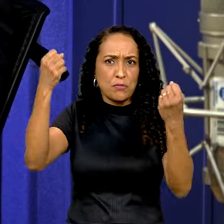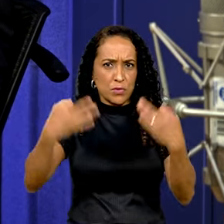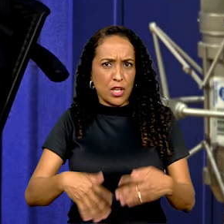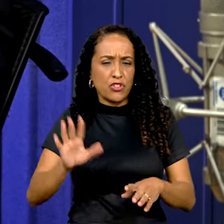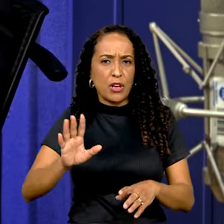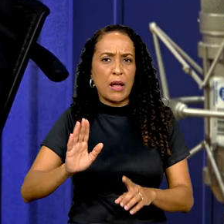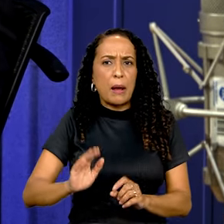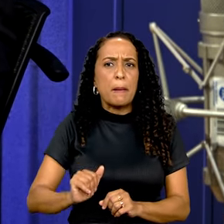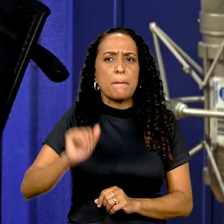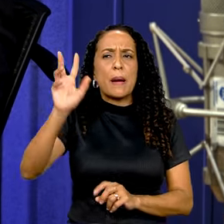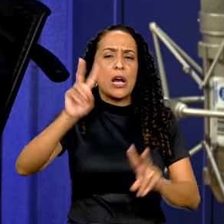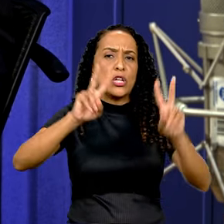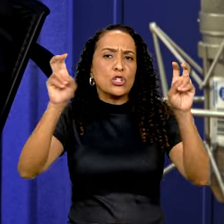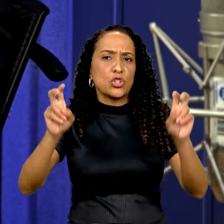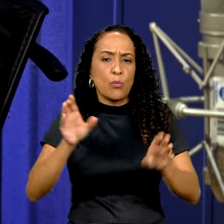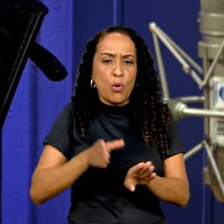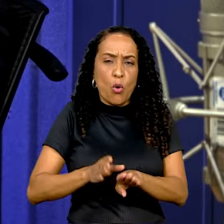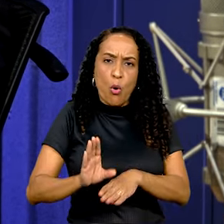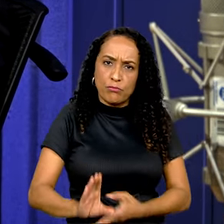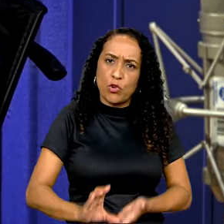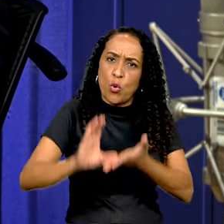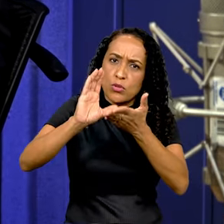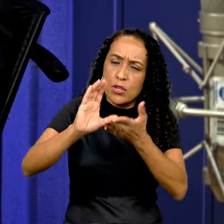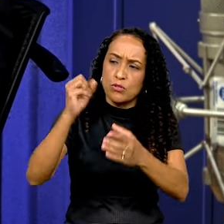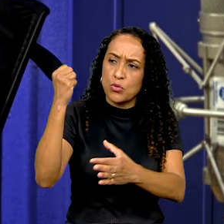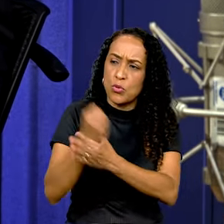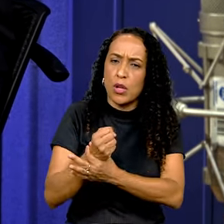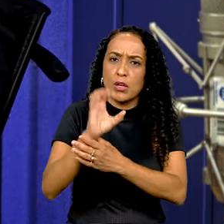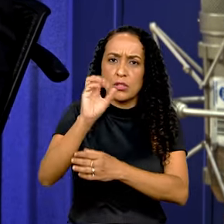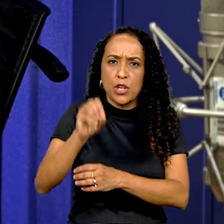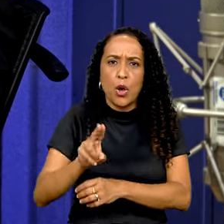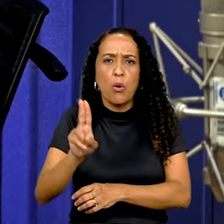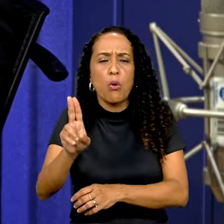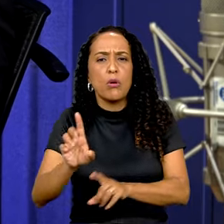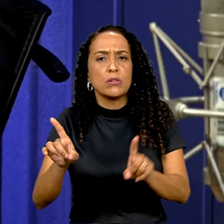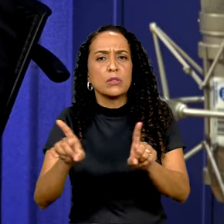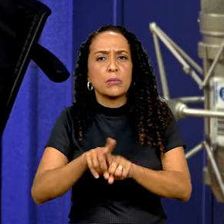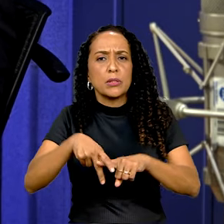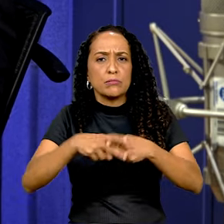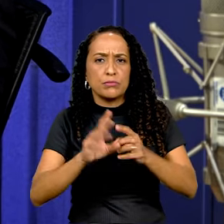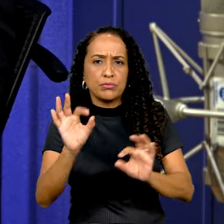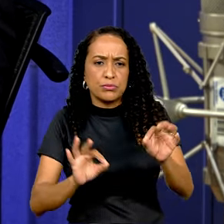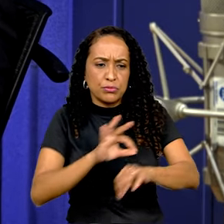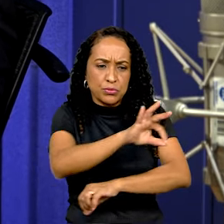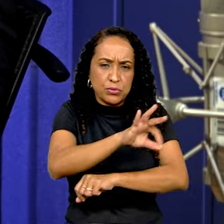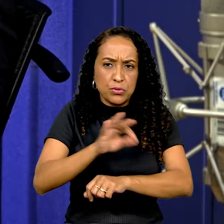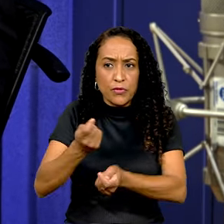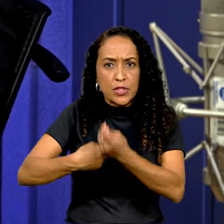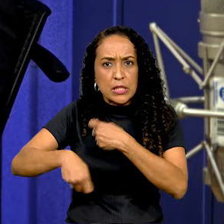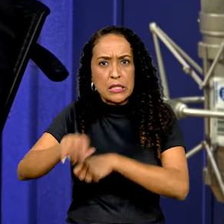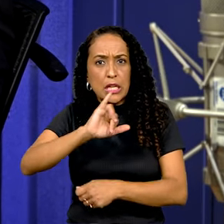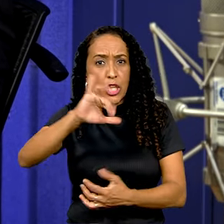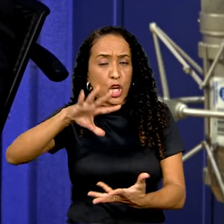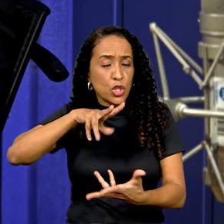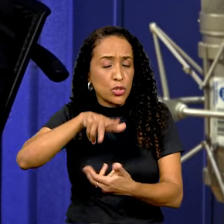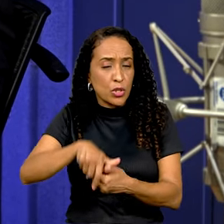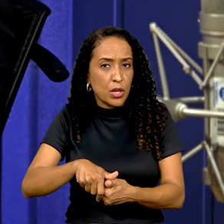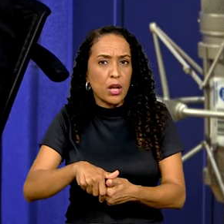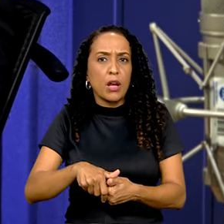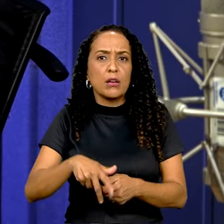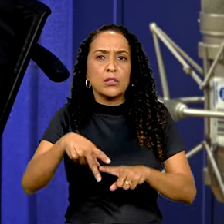que para além de toda essa questão do Conselho de Segurança da ONU e também a reforma da arquitetura financeira